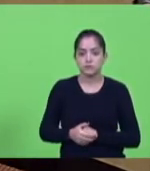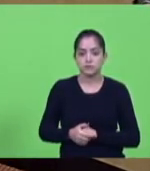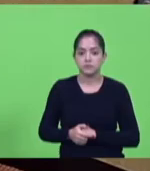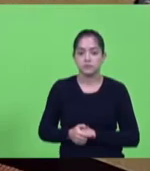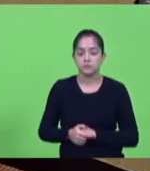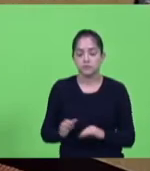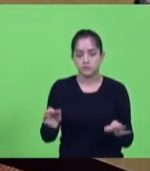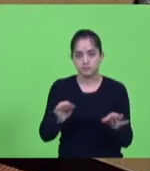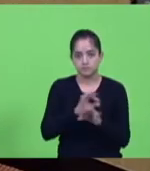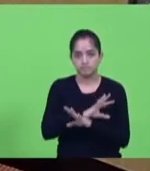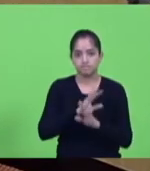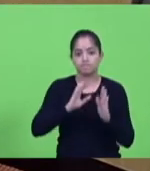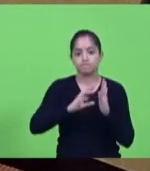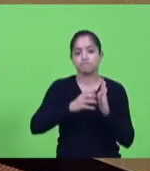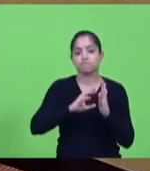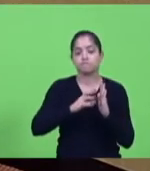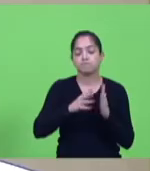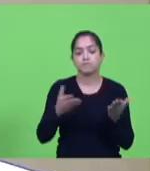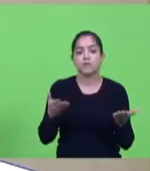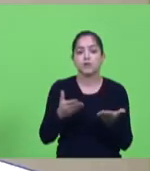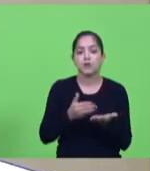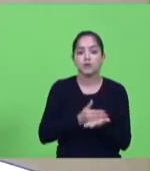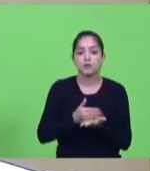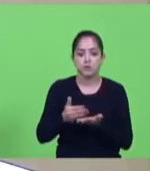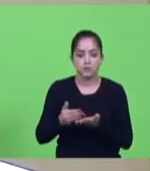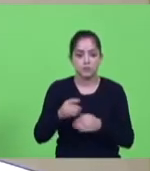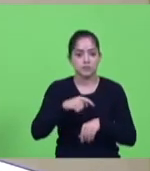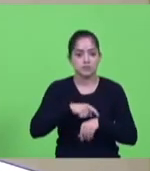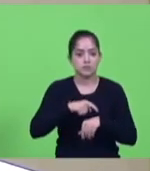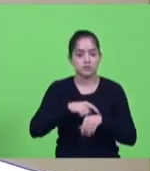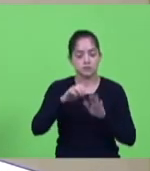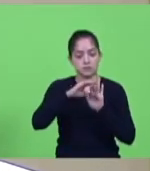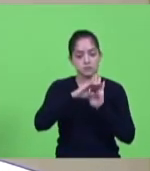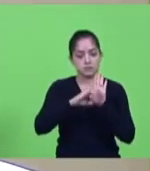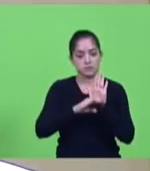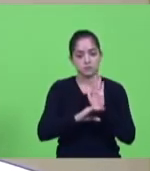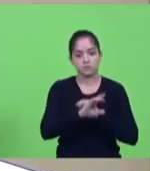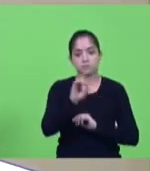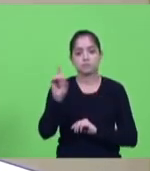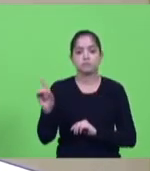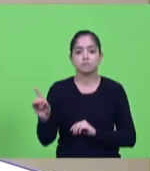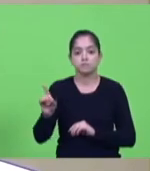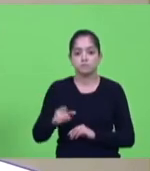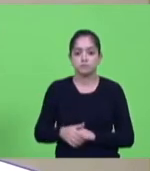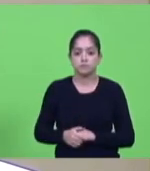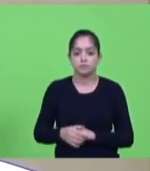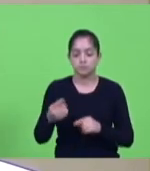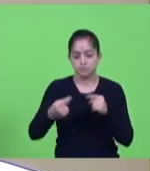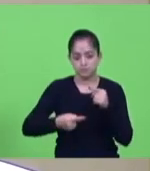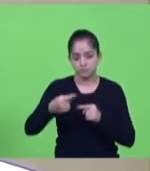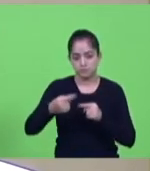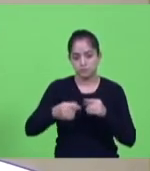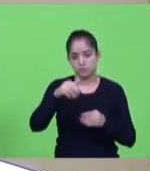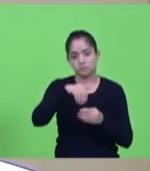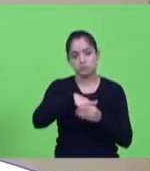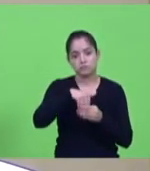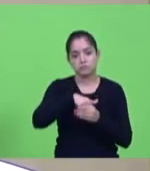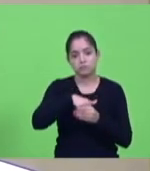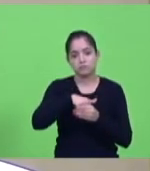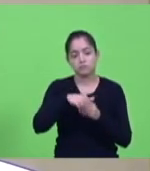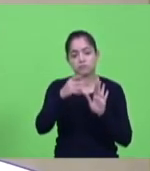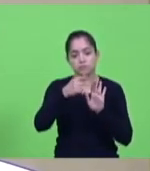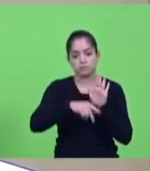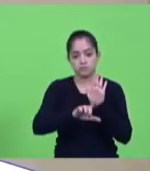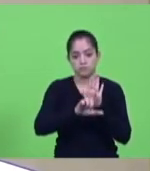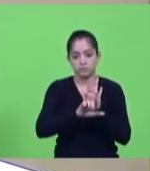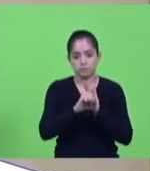Fim do horário destinado aos partidos políticos, passamos à ordem do dia. Discussão e votação em turno único do projeto de